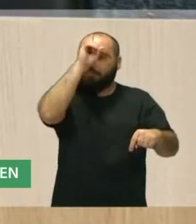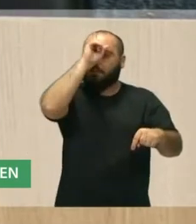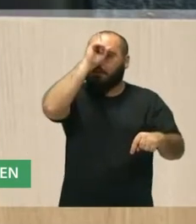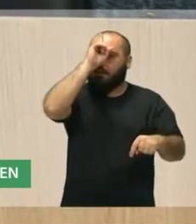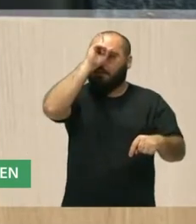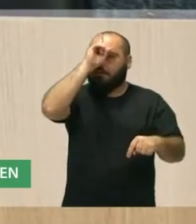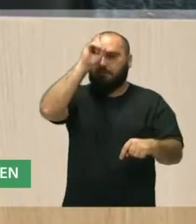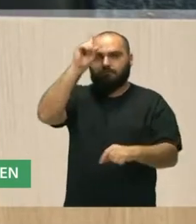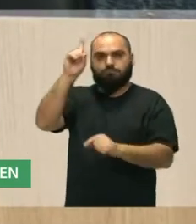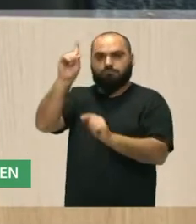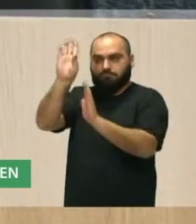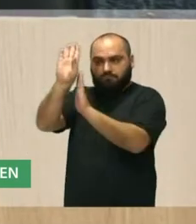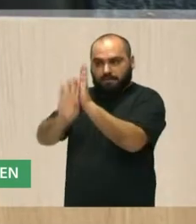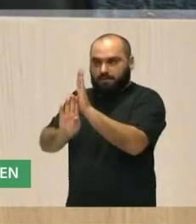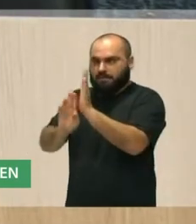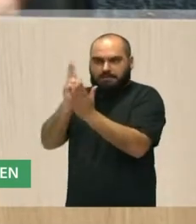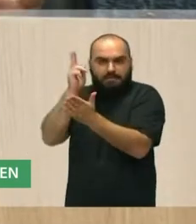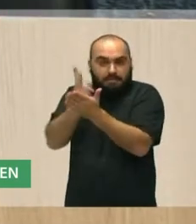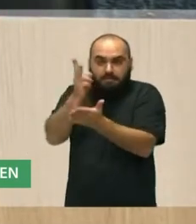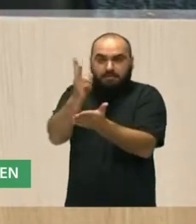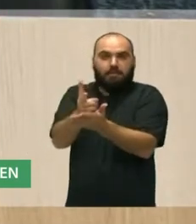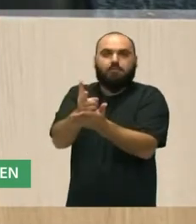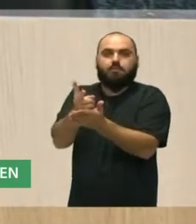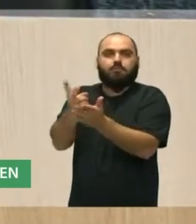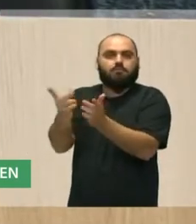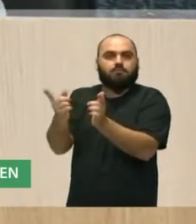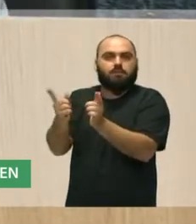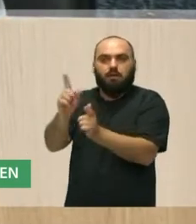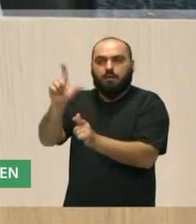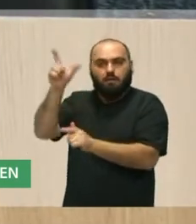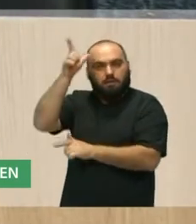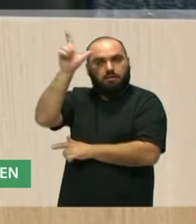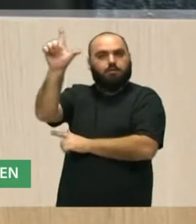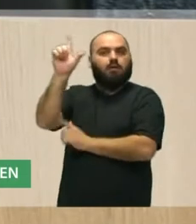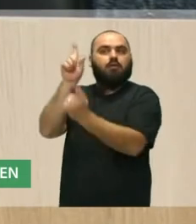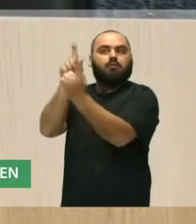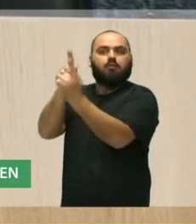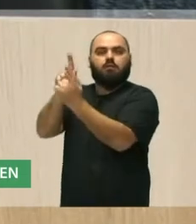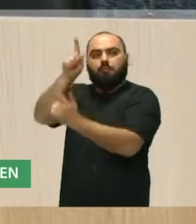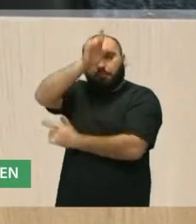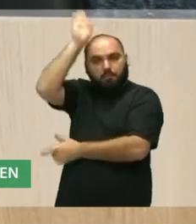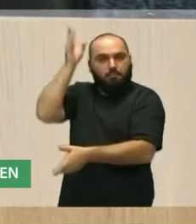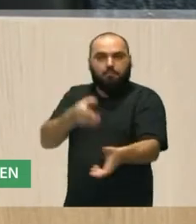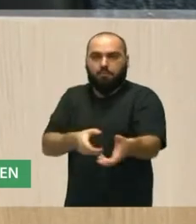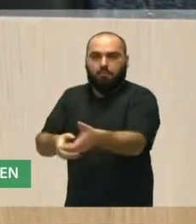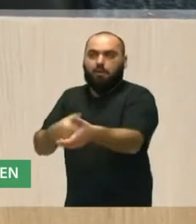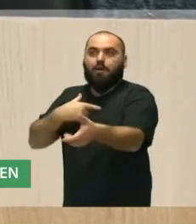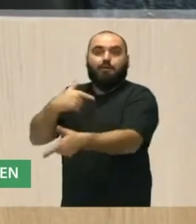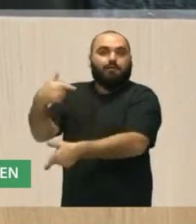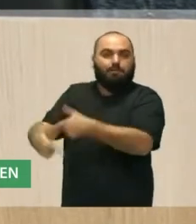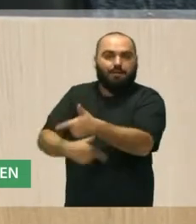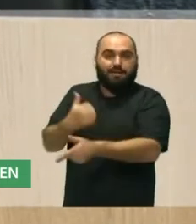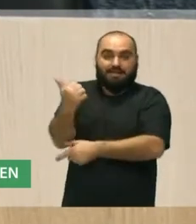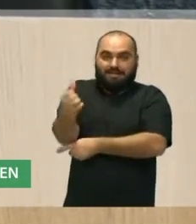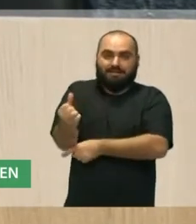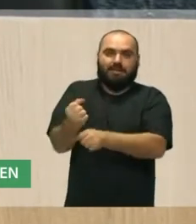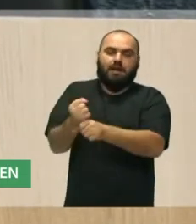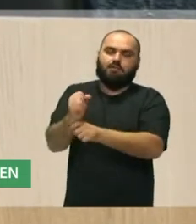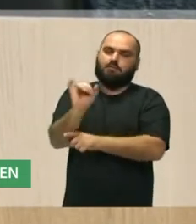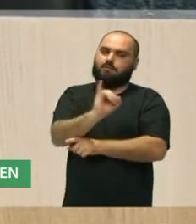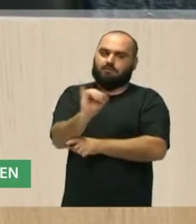do bombeiro de todos os acidentes que a gente atende ainda aqui na cidade, que eu trabalhei aqui 16 anos em Itajaí.